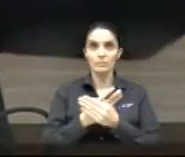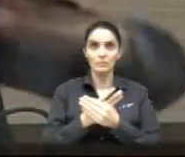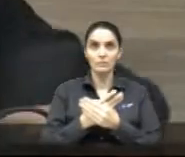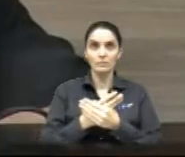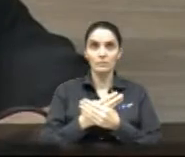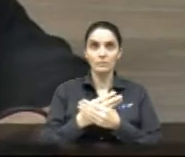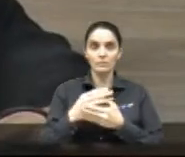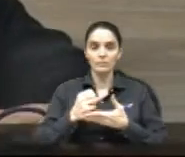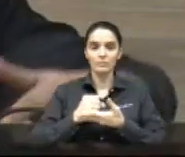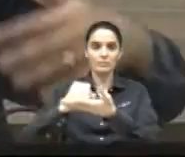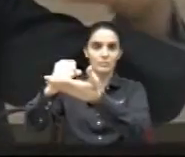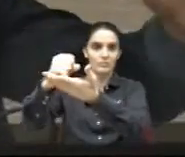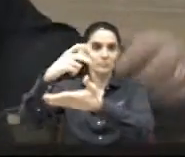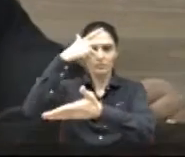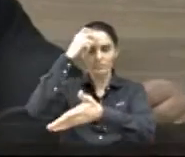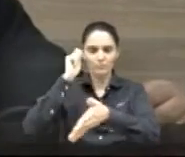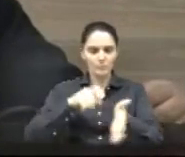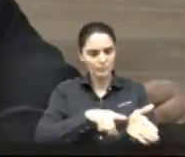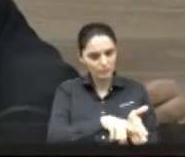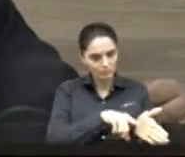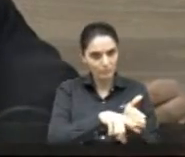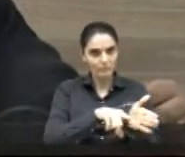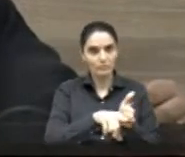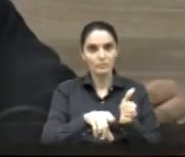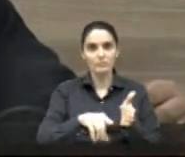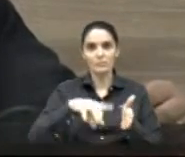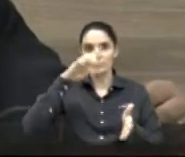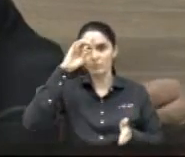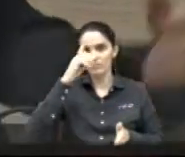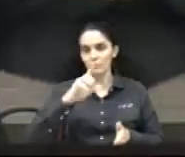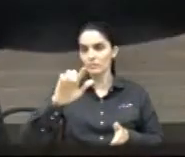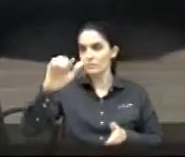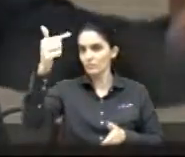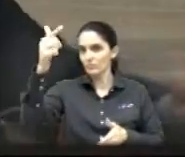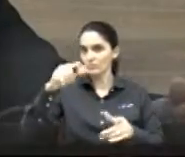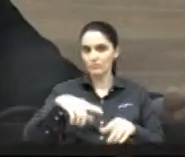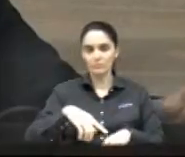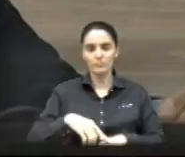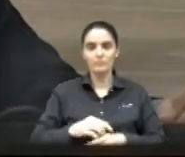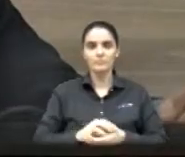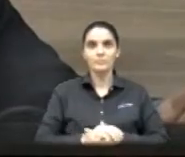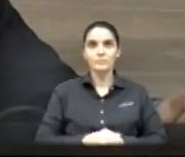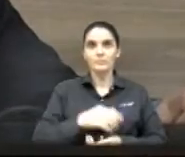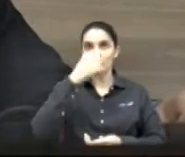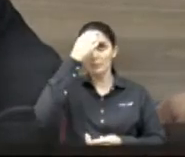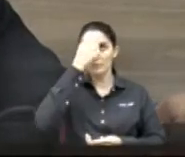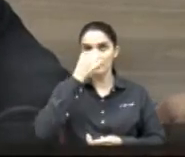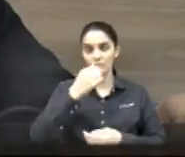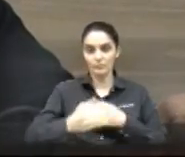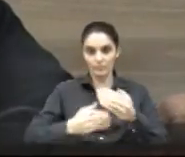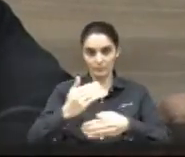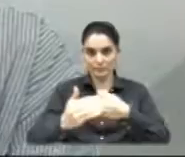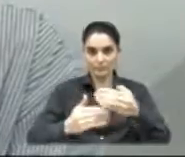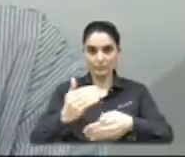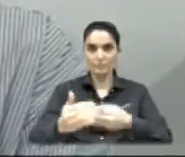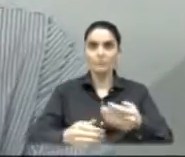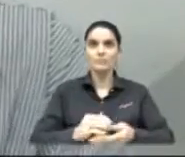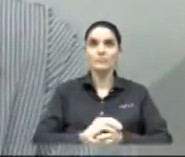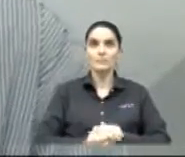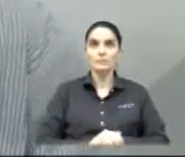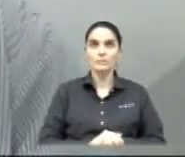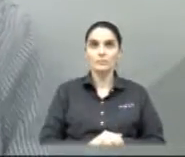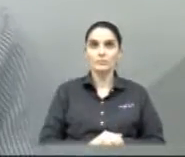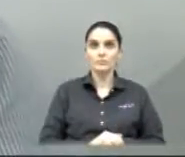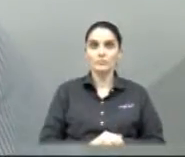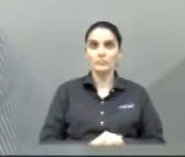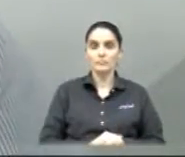levou de volta para estudar e mandar em outra ocasião. Vereador Jorge de Freitas, continue. Senhor